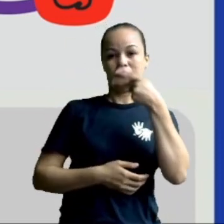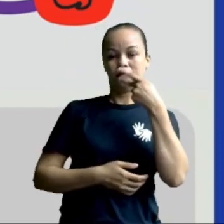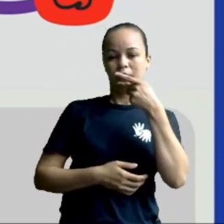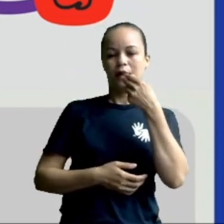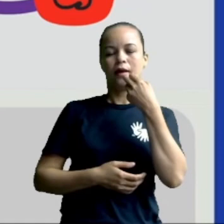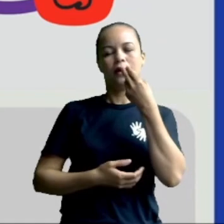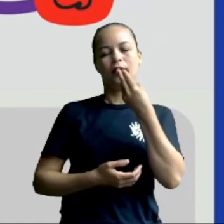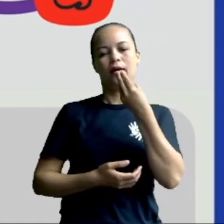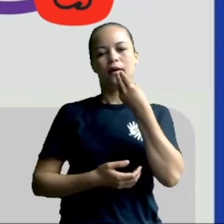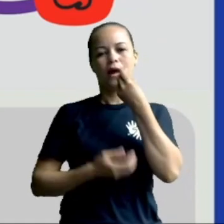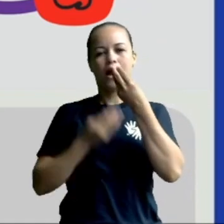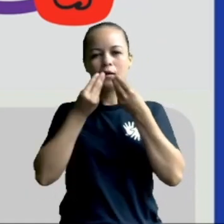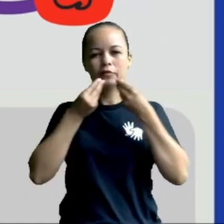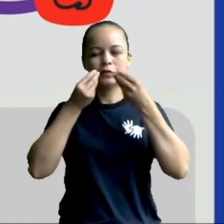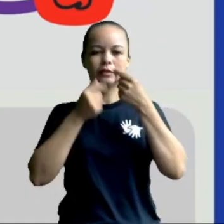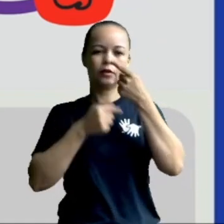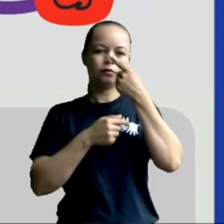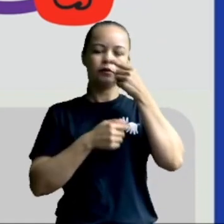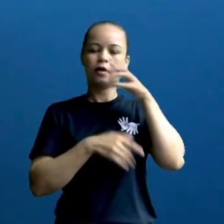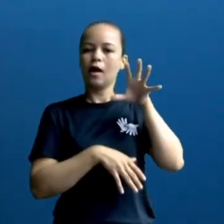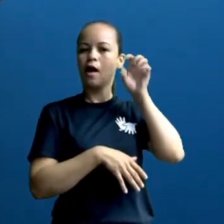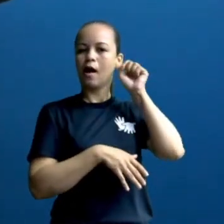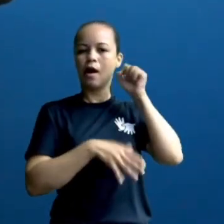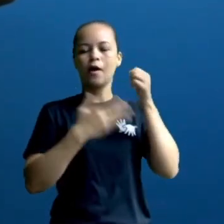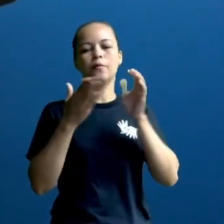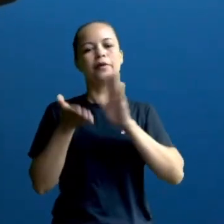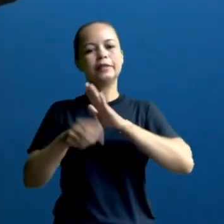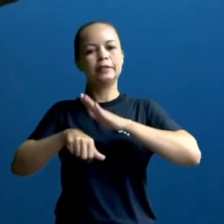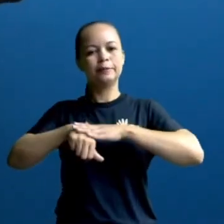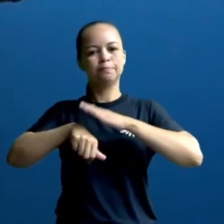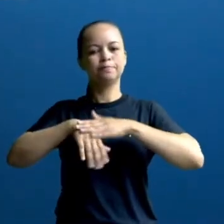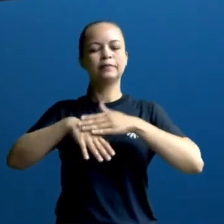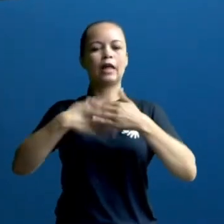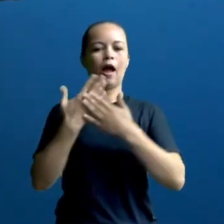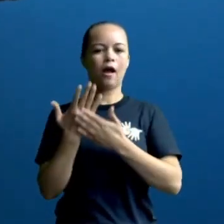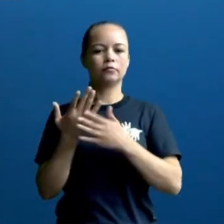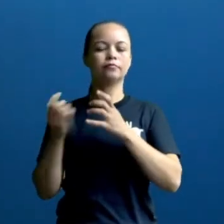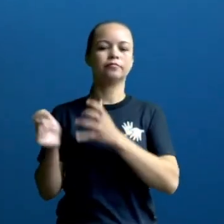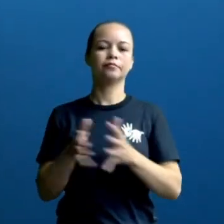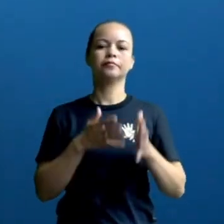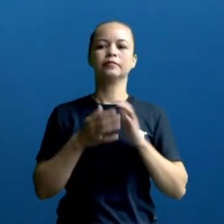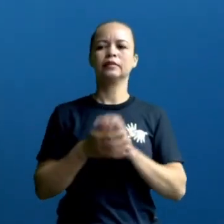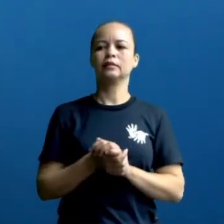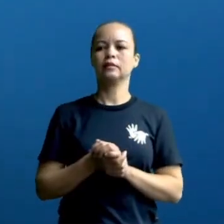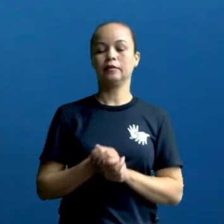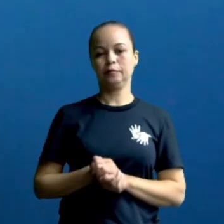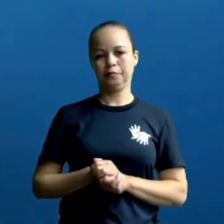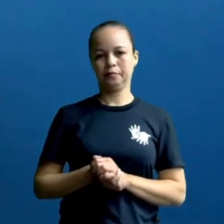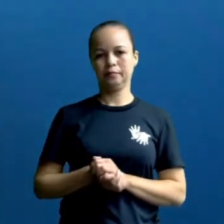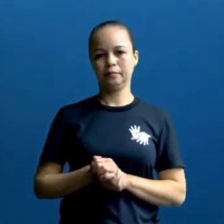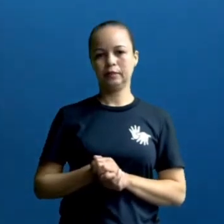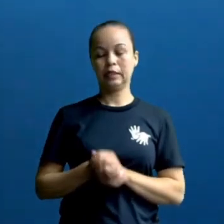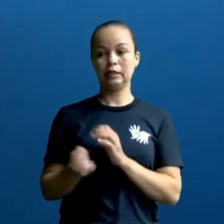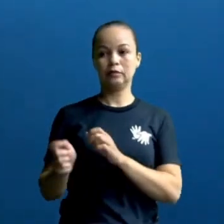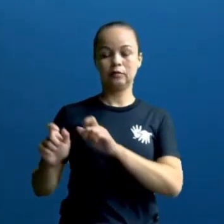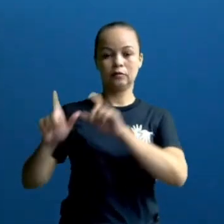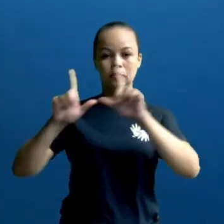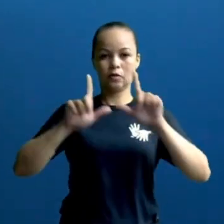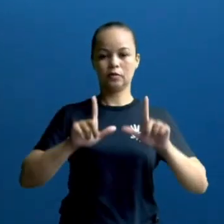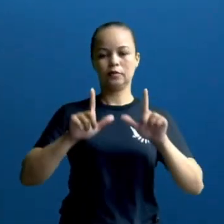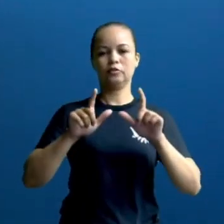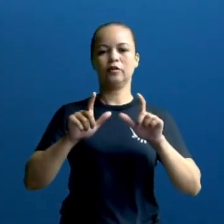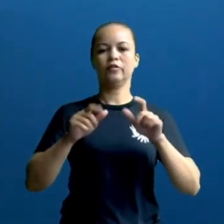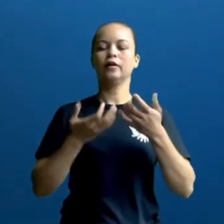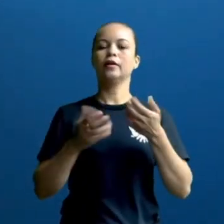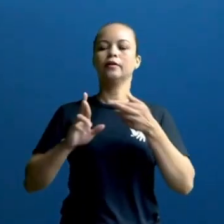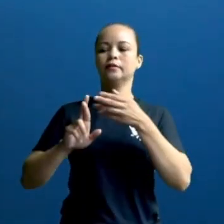e tato. Volta aqui comigo, por favor, produção, para que a gente aqui não possa perder tempo. Vou pedir para a produção já colocar as nossas referências